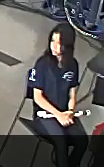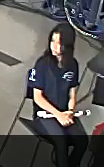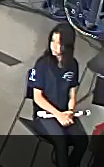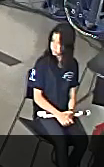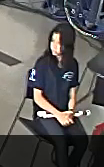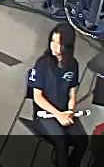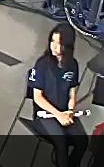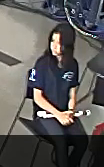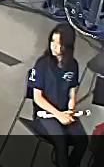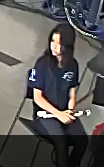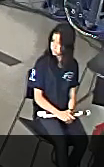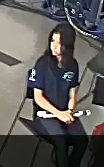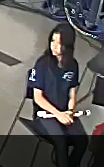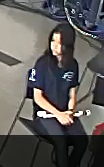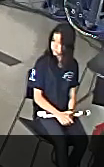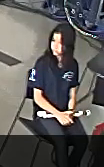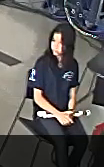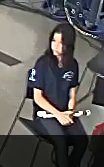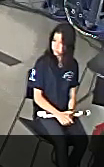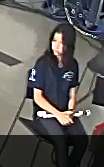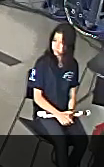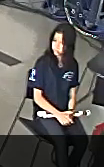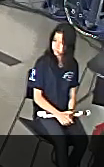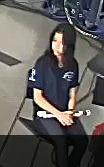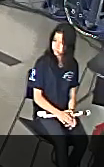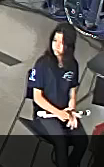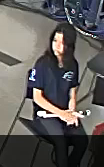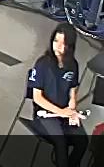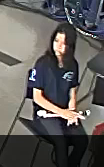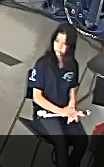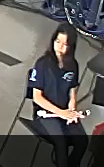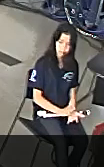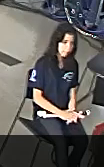Frei Elton Barbosa Damiani, da Ordem Dominicana.